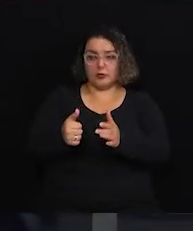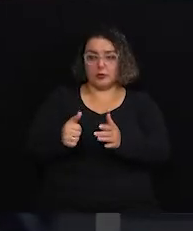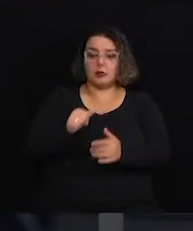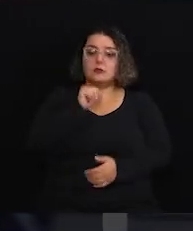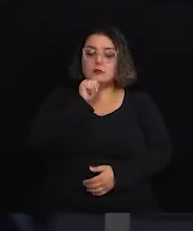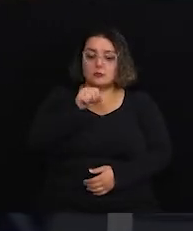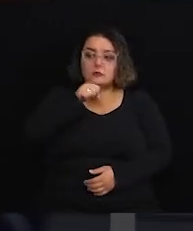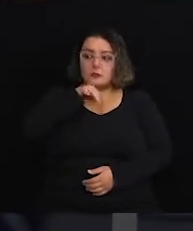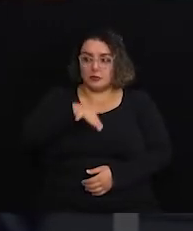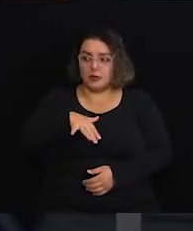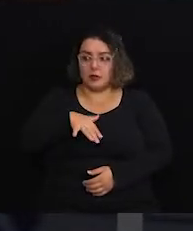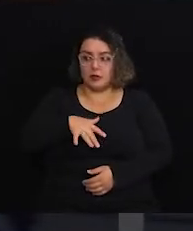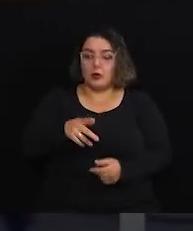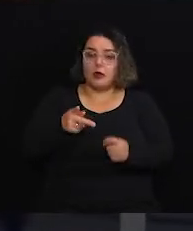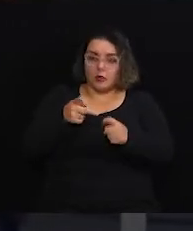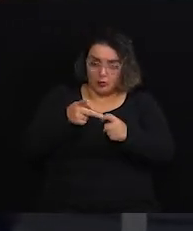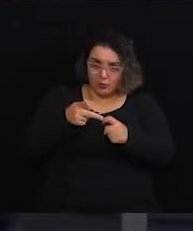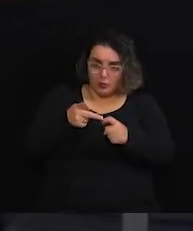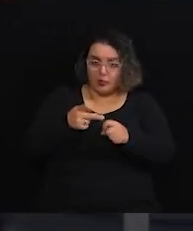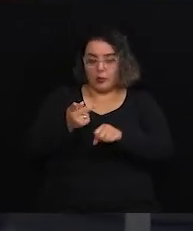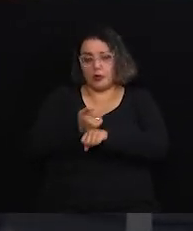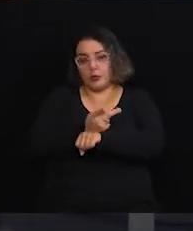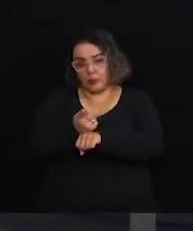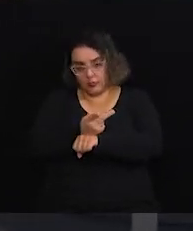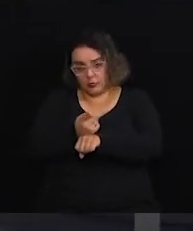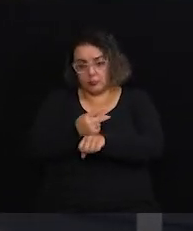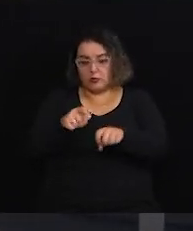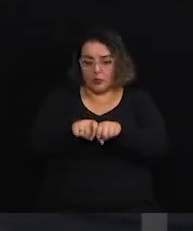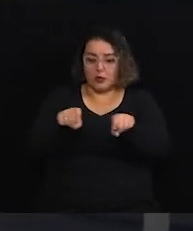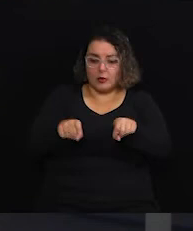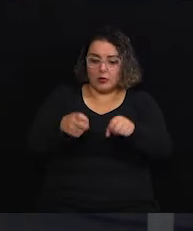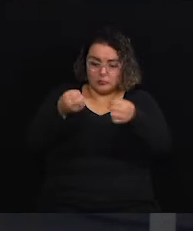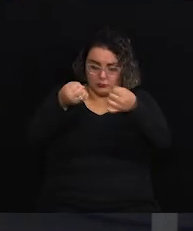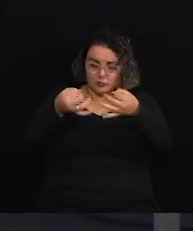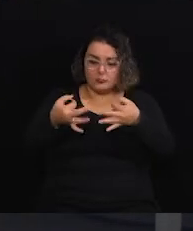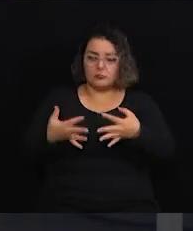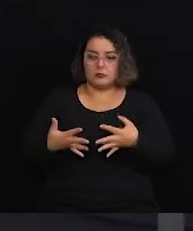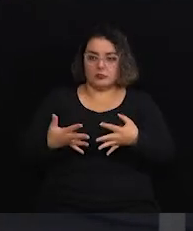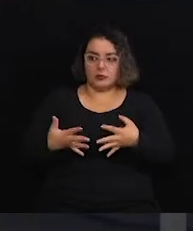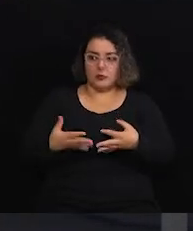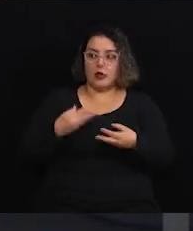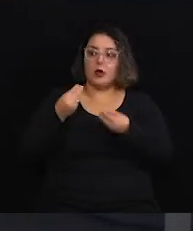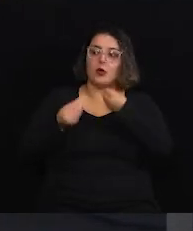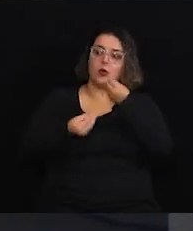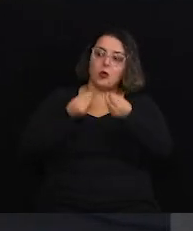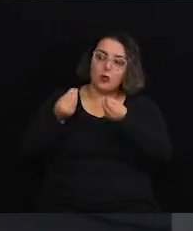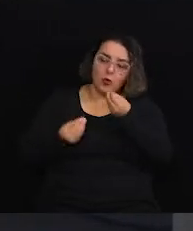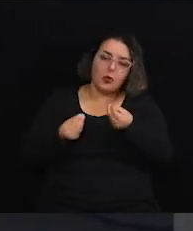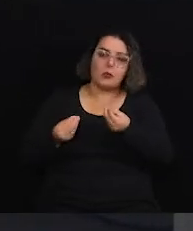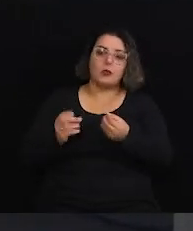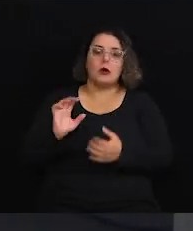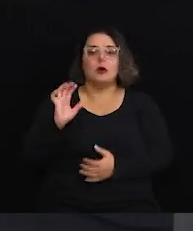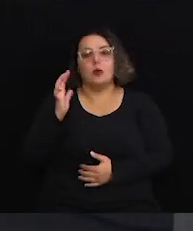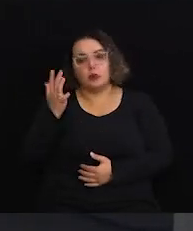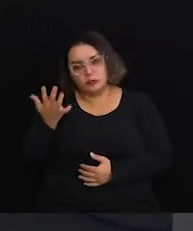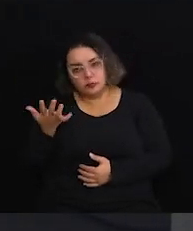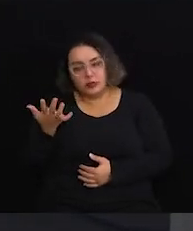primeira menstruação, é aconselhável que ela procure um ginecologista para orientações da questão do ciclo menstrual,